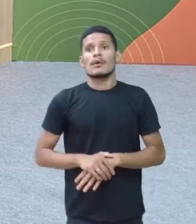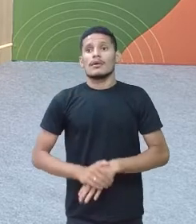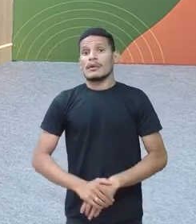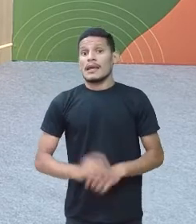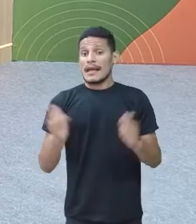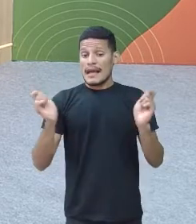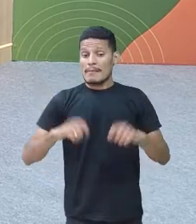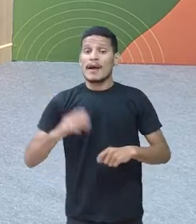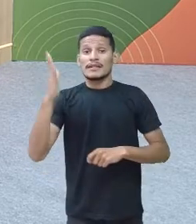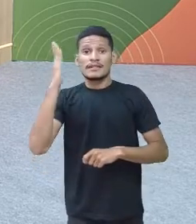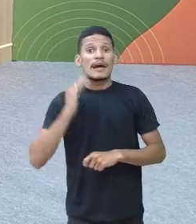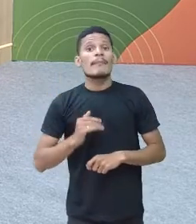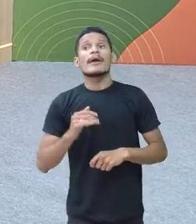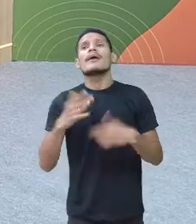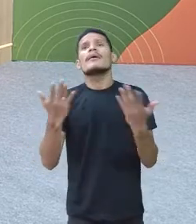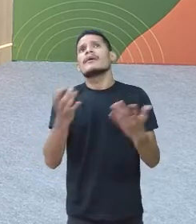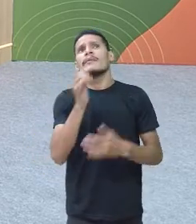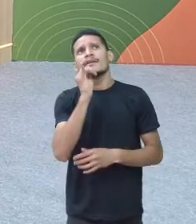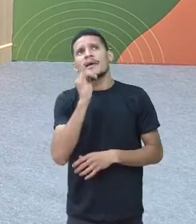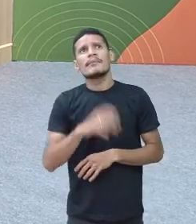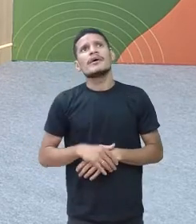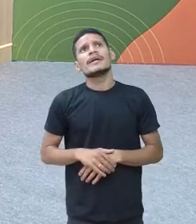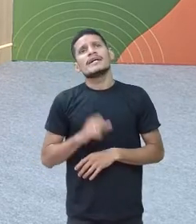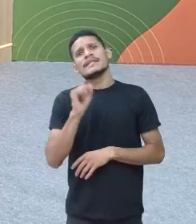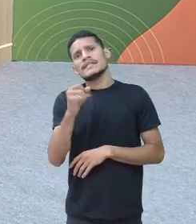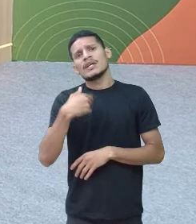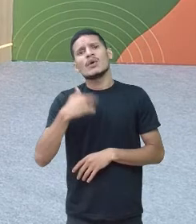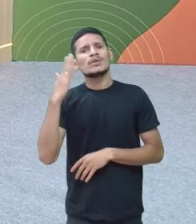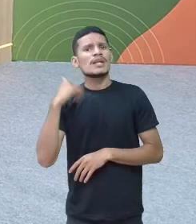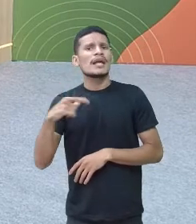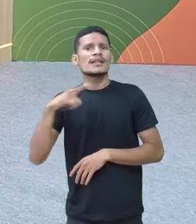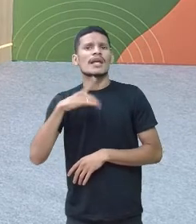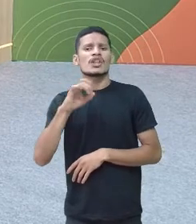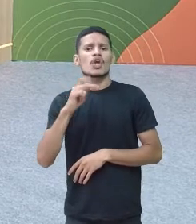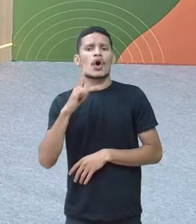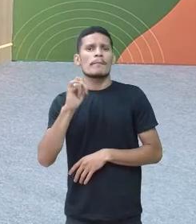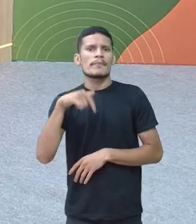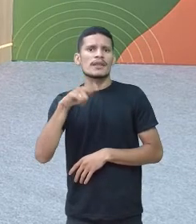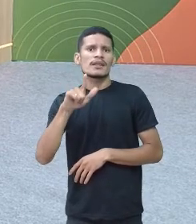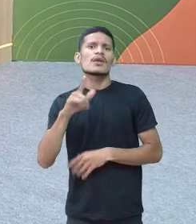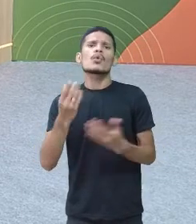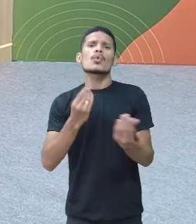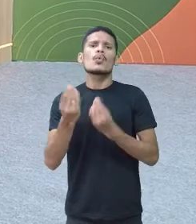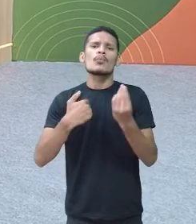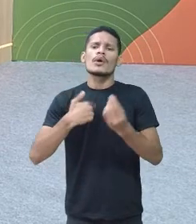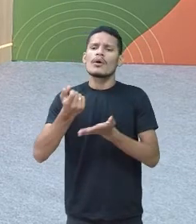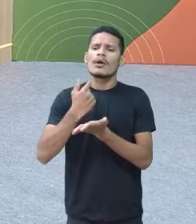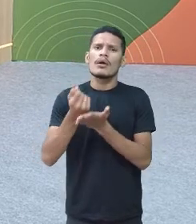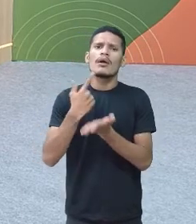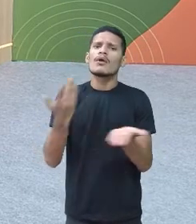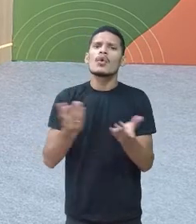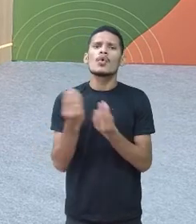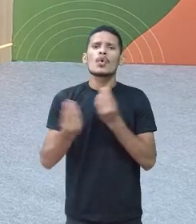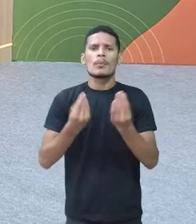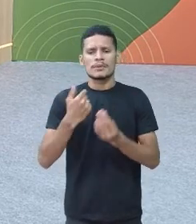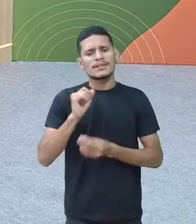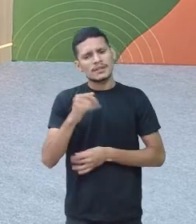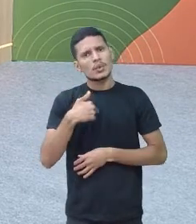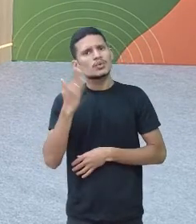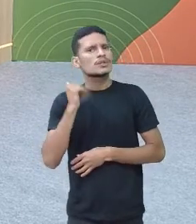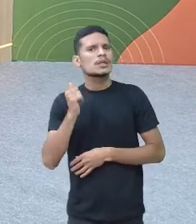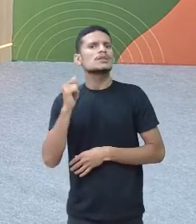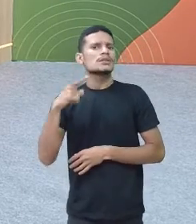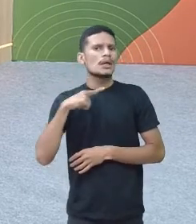para saber, então, se eu sei que vai ter um exame de doping, como é que eu vou me dopar? Né? Como é que eu vou fazer o uso disso aí se eu sei que vai ter um